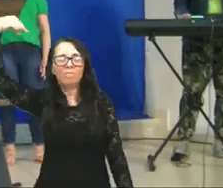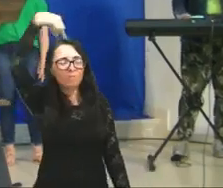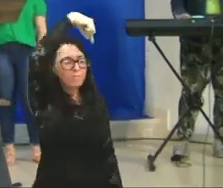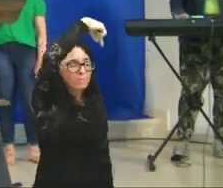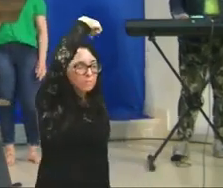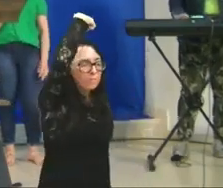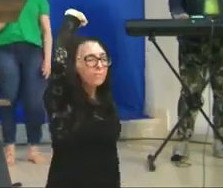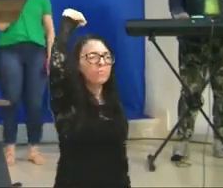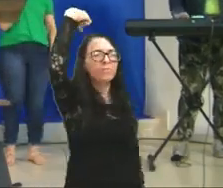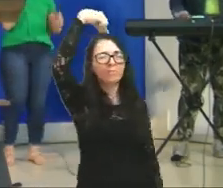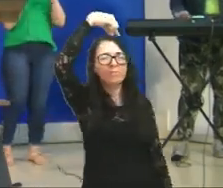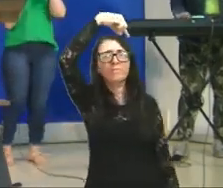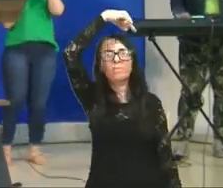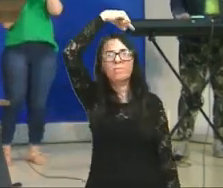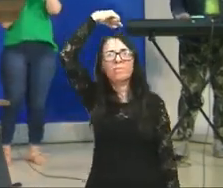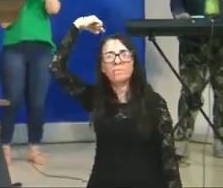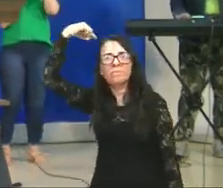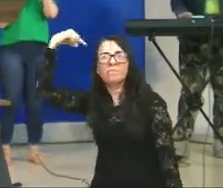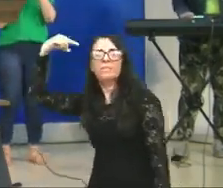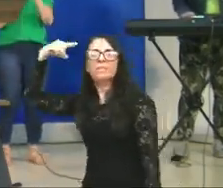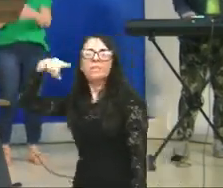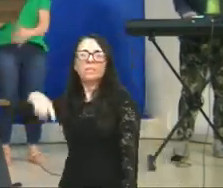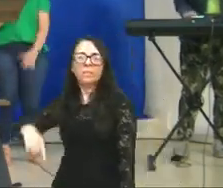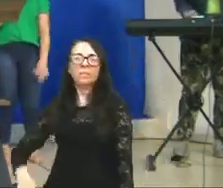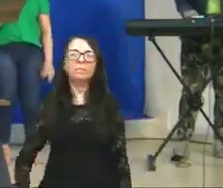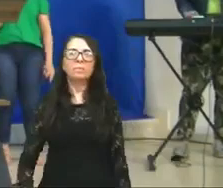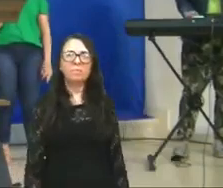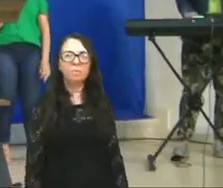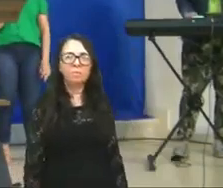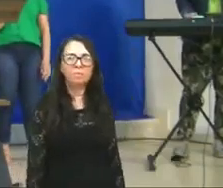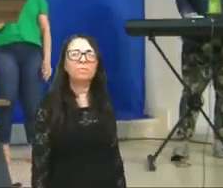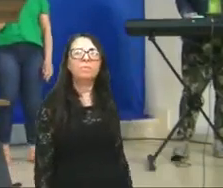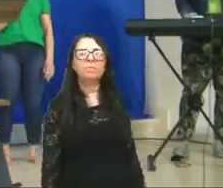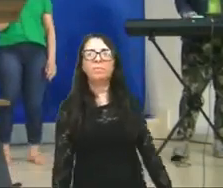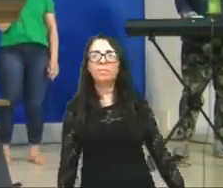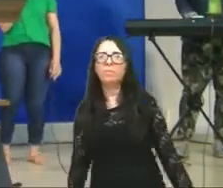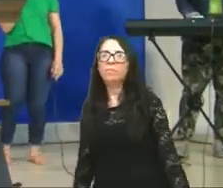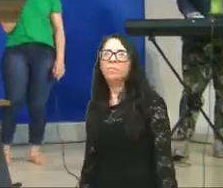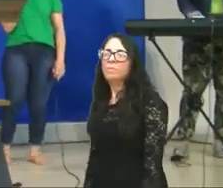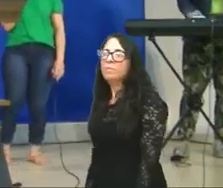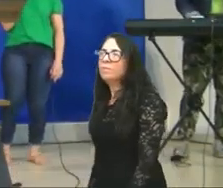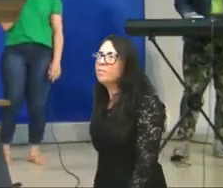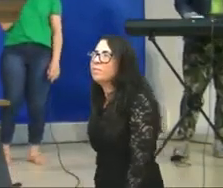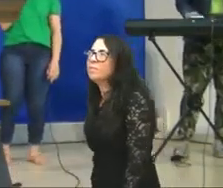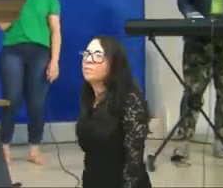santo. O universo exalta o teu